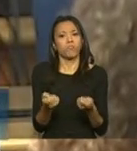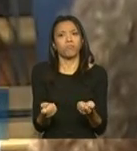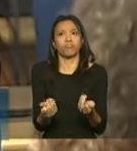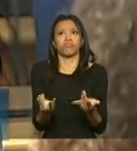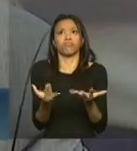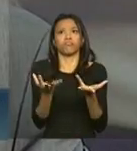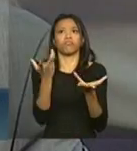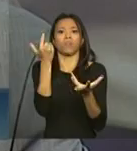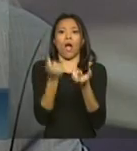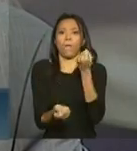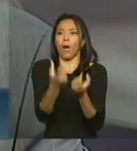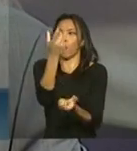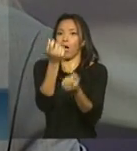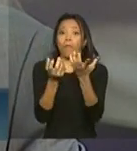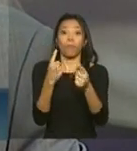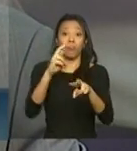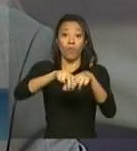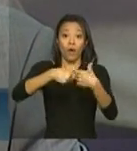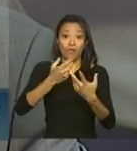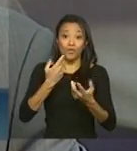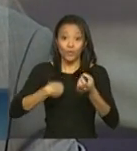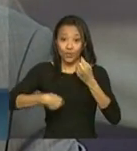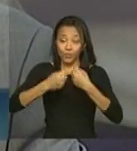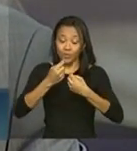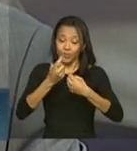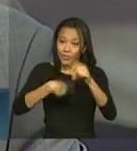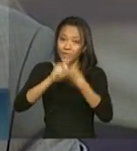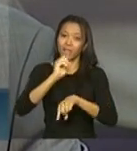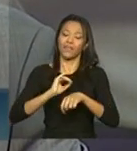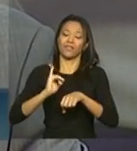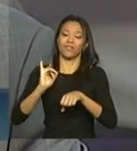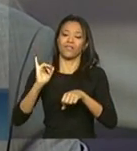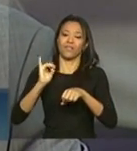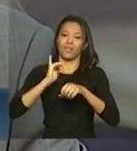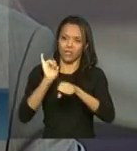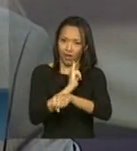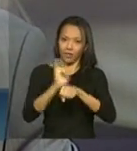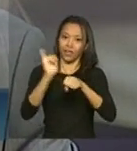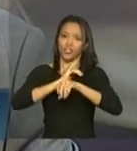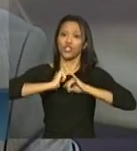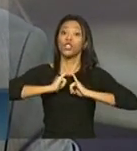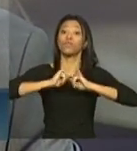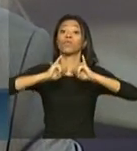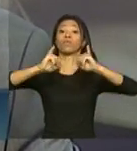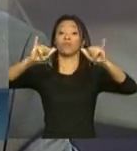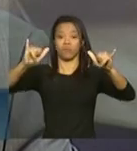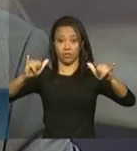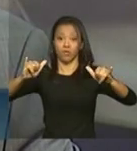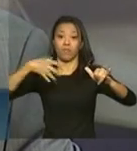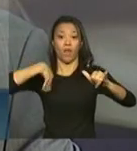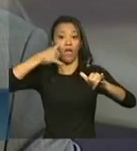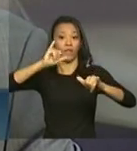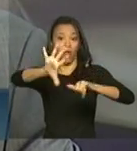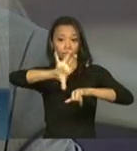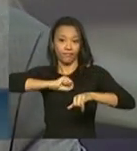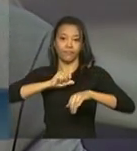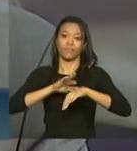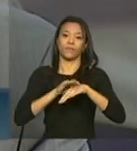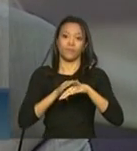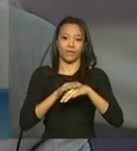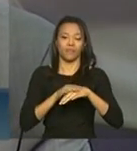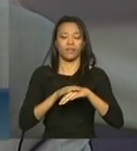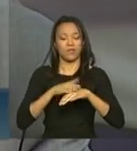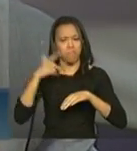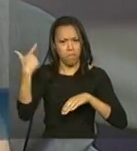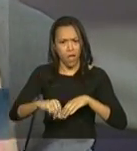mais. Por quê? Porque por reflexo do sucesso da campanha que foi feita e que esse ano nós queremos ainda mais intensificar e